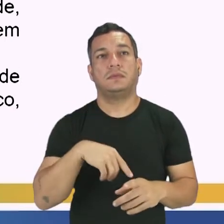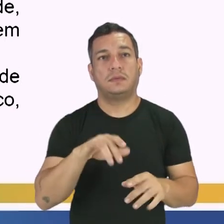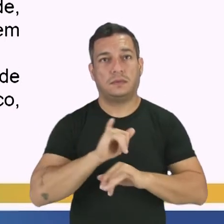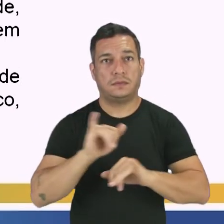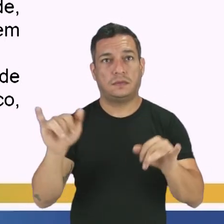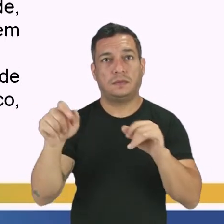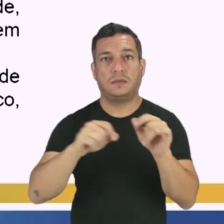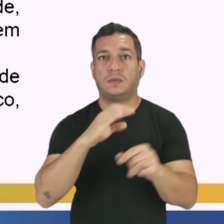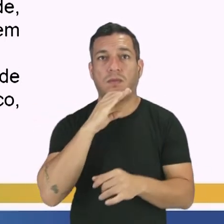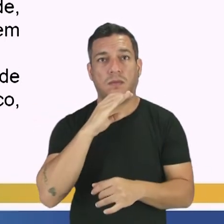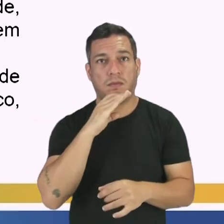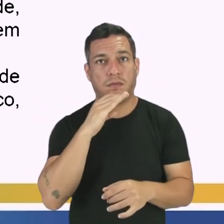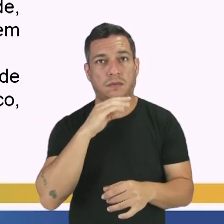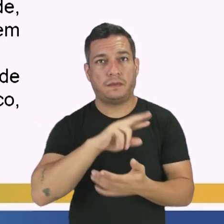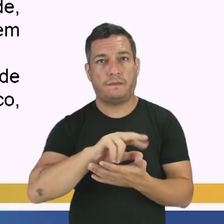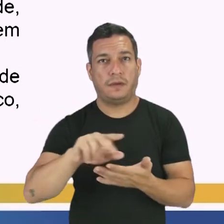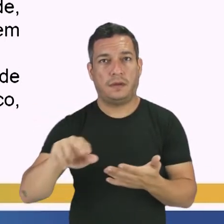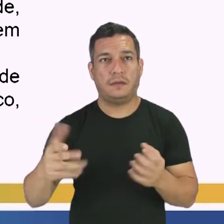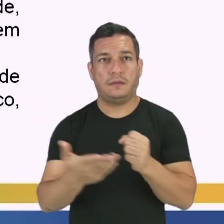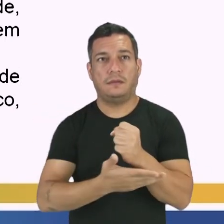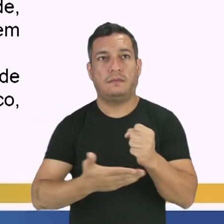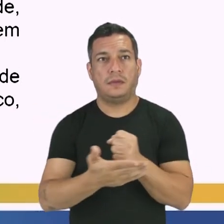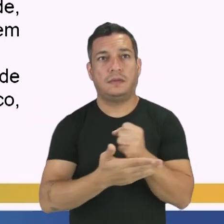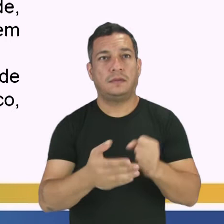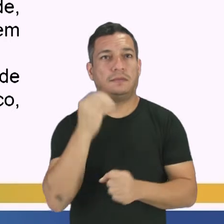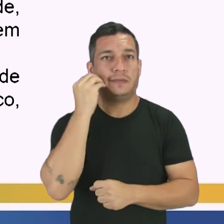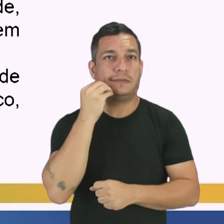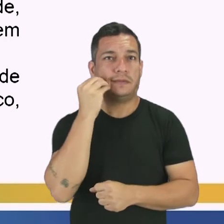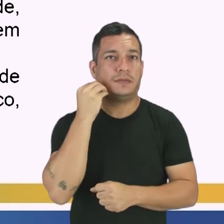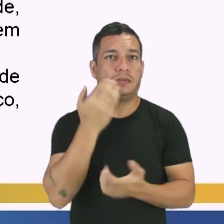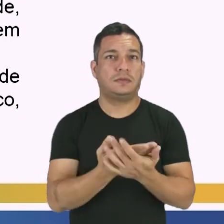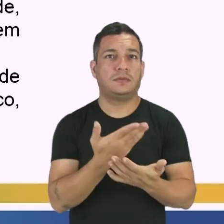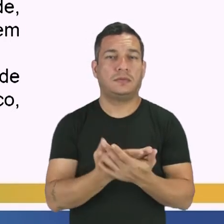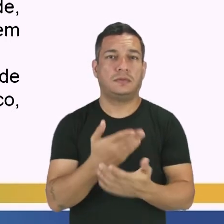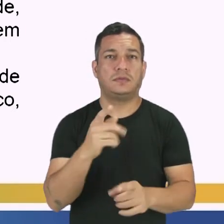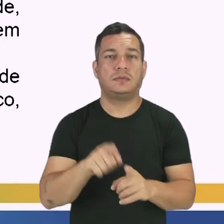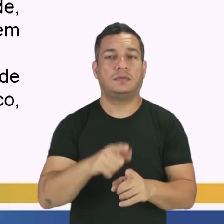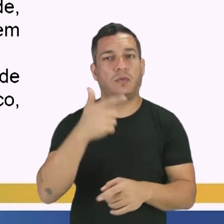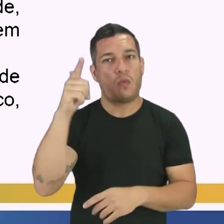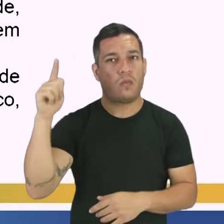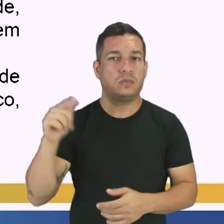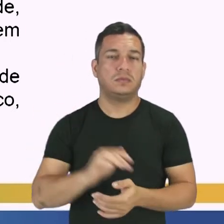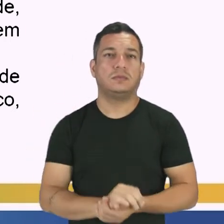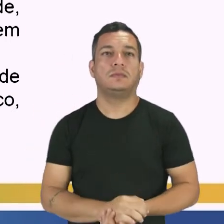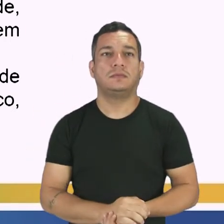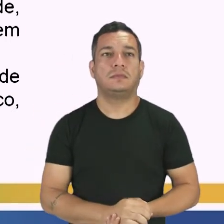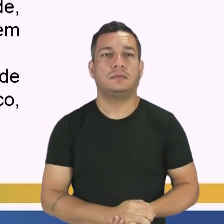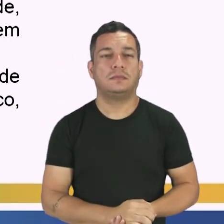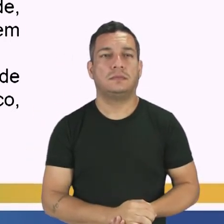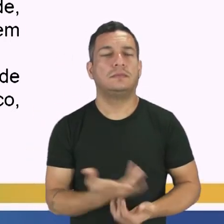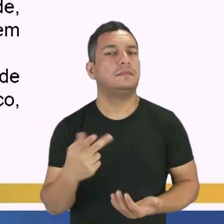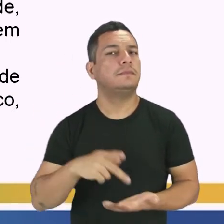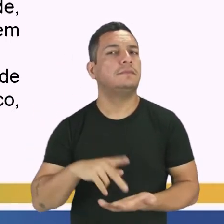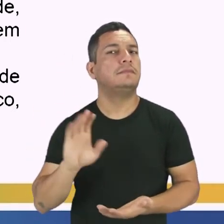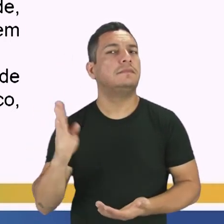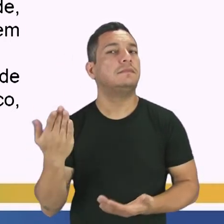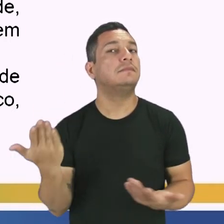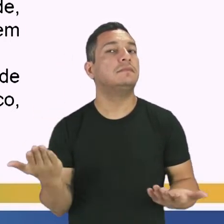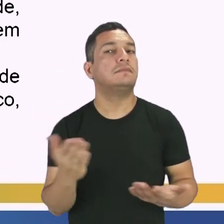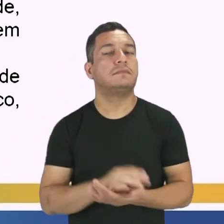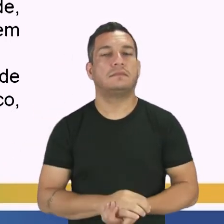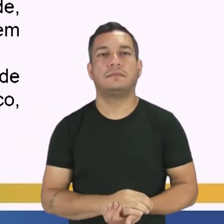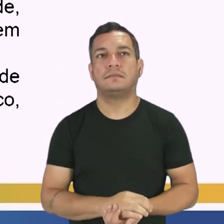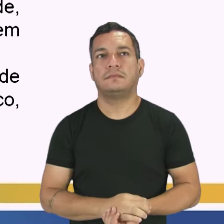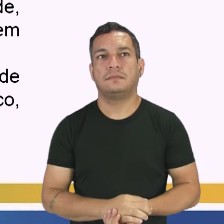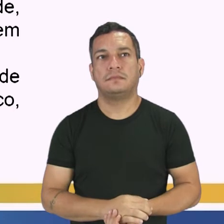que são divulgados conhecimentos diversos baseados em experimento, estudos de caso, dentre outros. E aí, galerinha, é verdadeiro